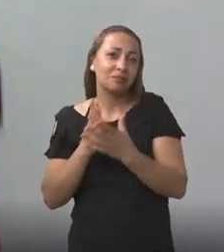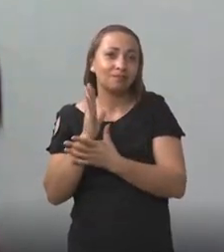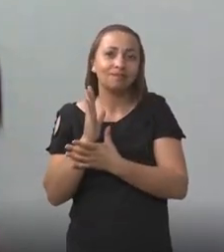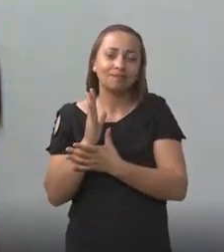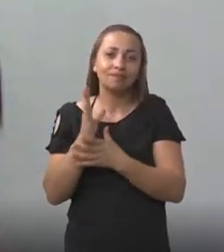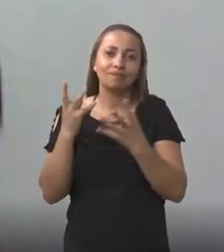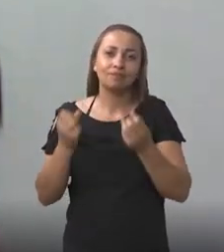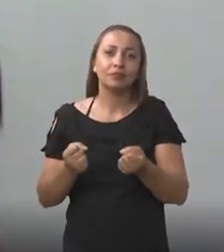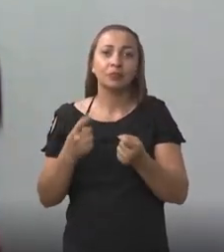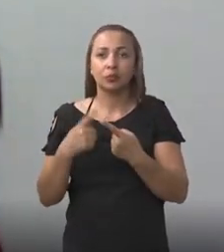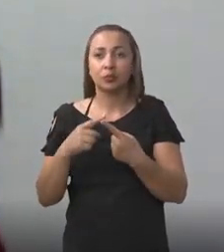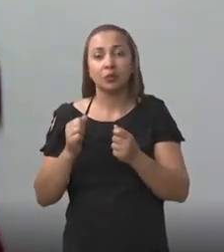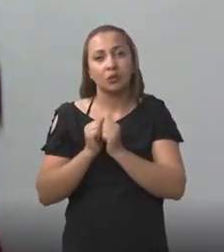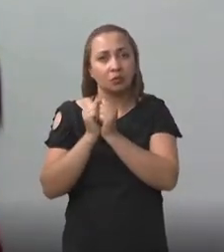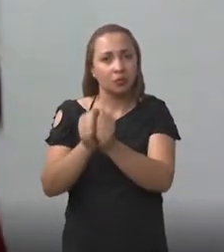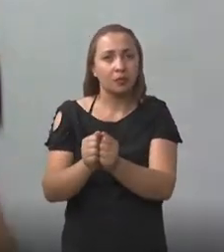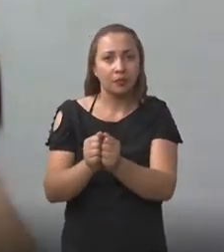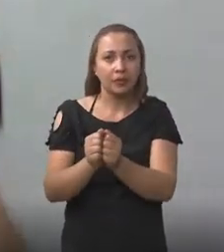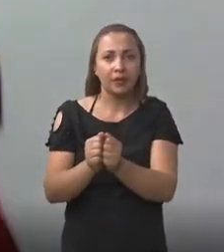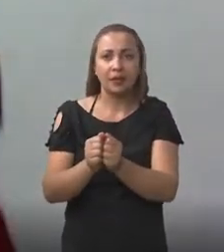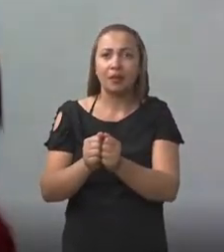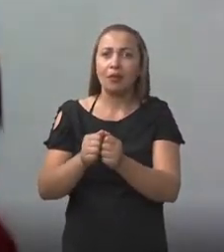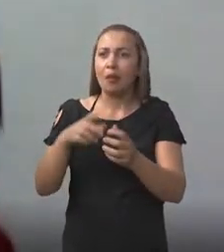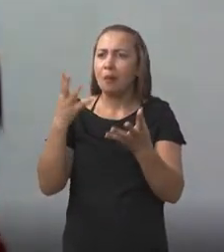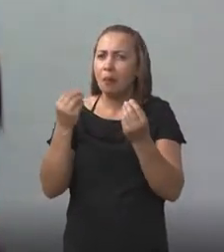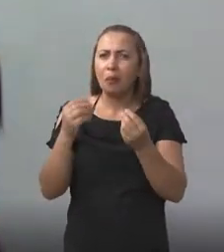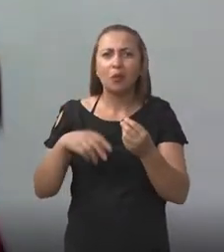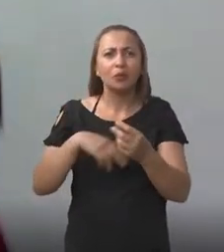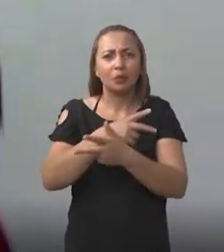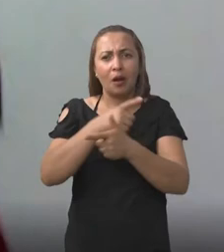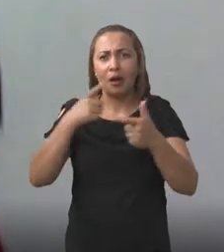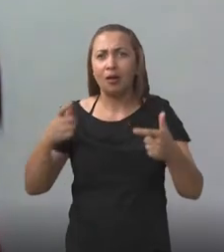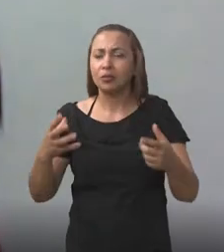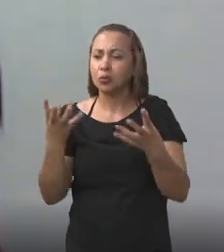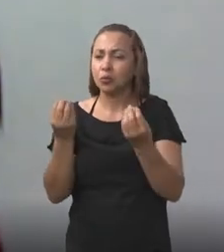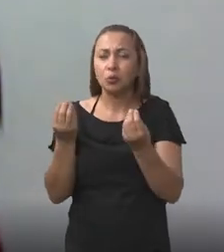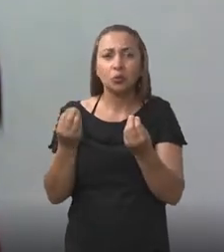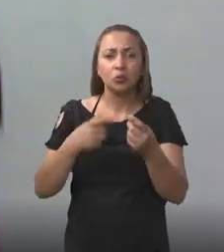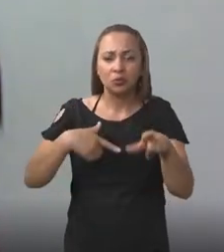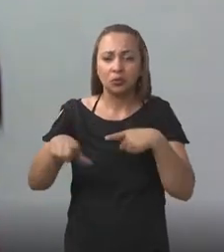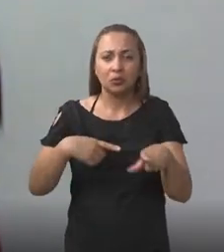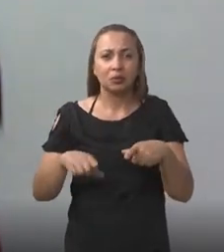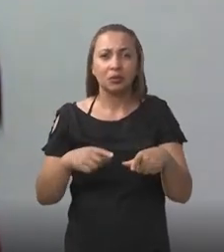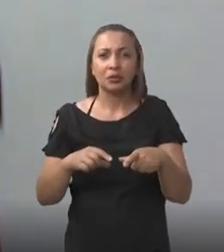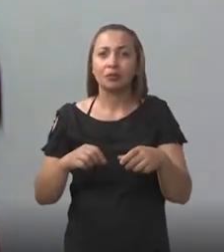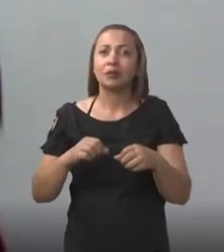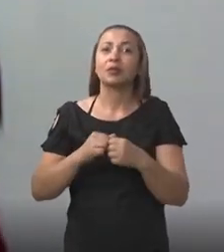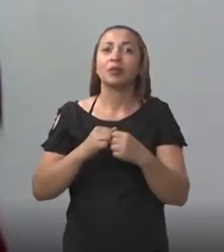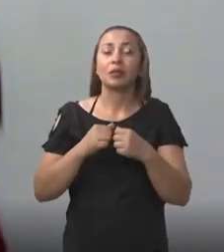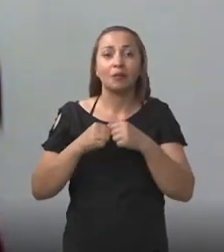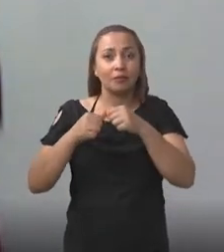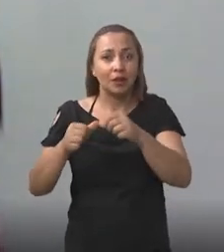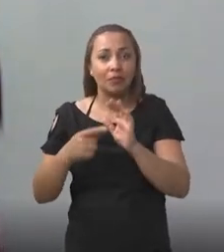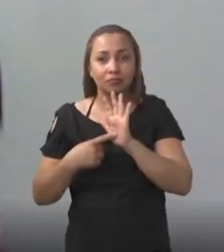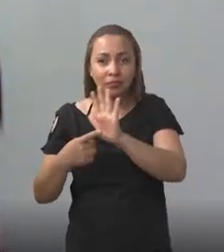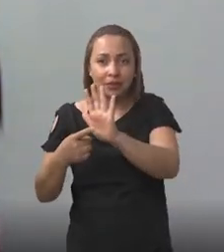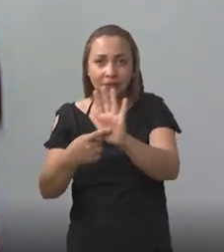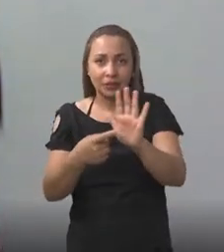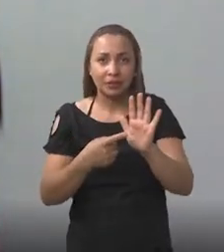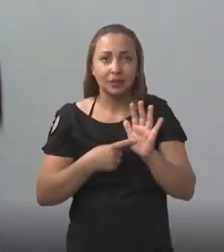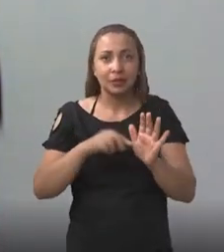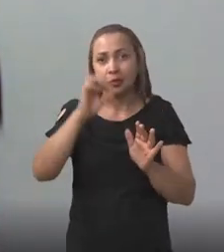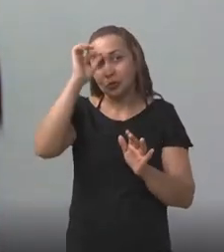ser aprovado, porque pelo que eu estava acompanhando, assim, esse evento foi muito grande, muitos trabalhos foram submetidos, foram 1.800